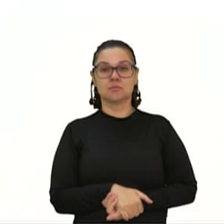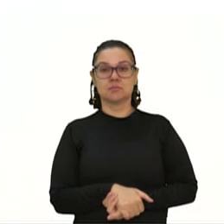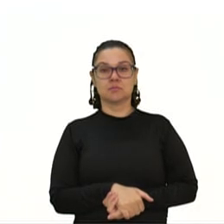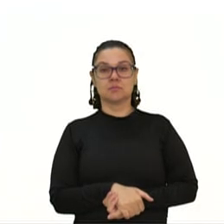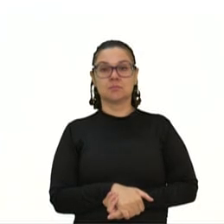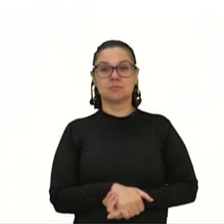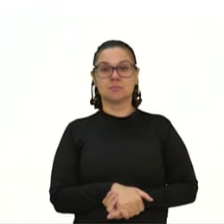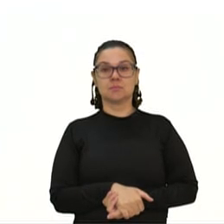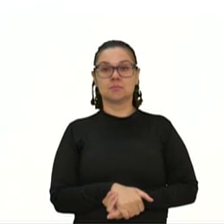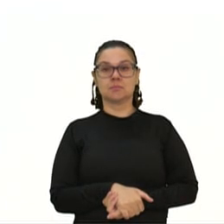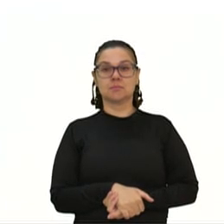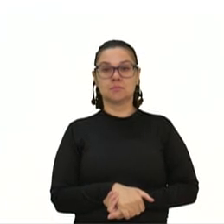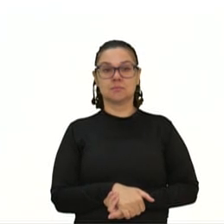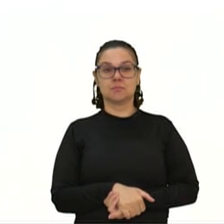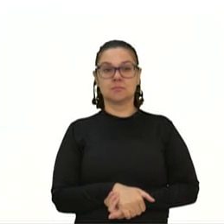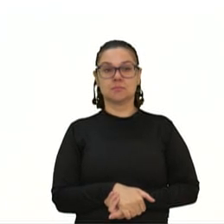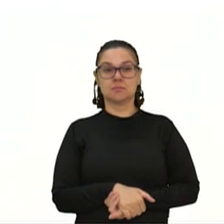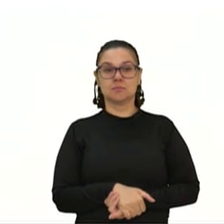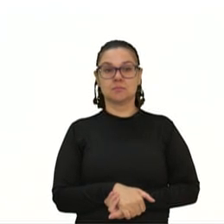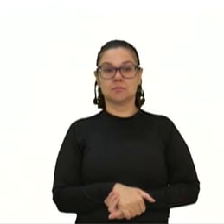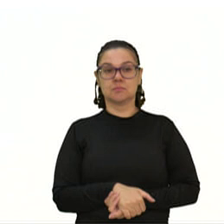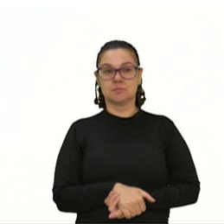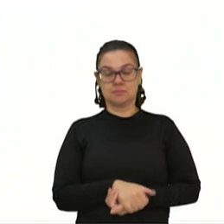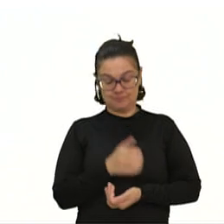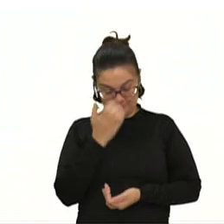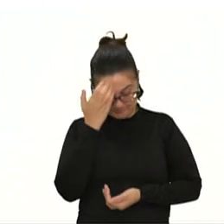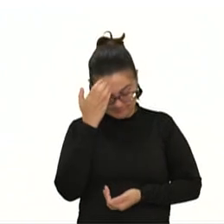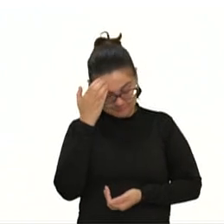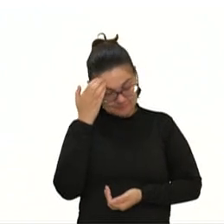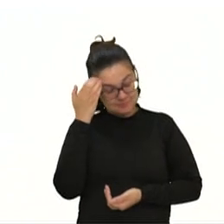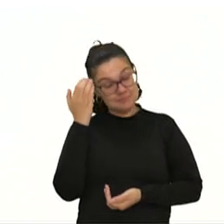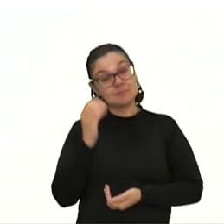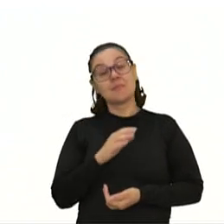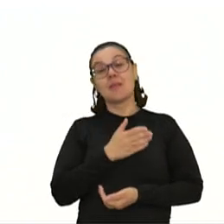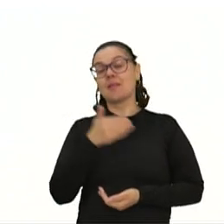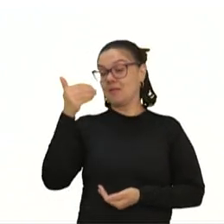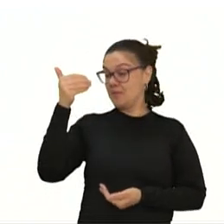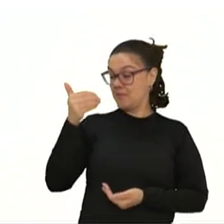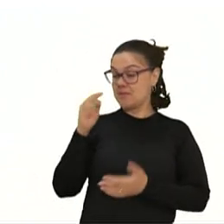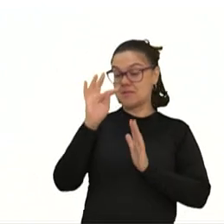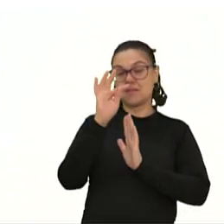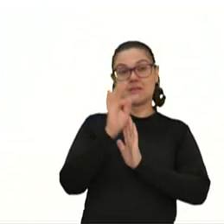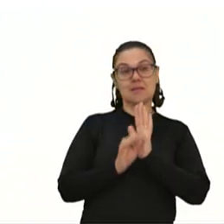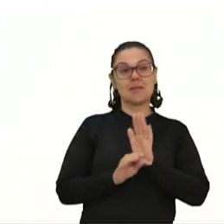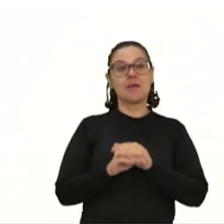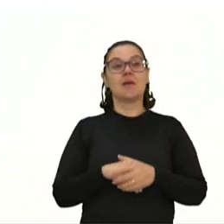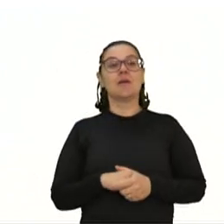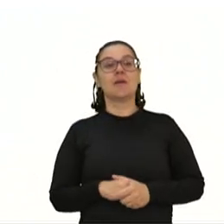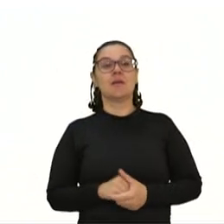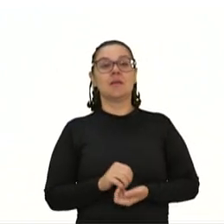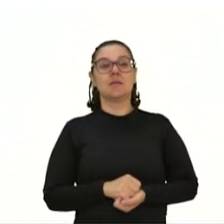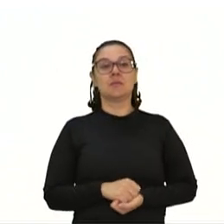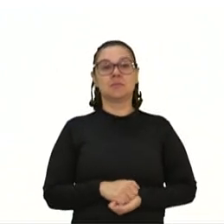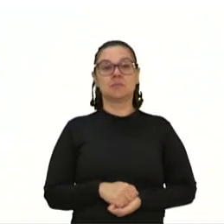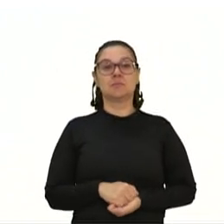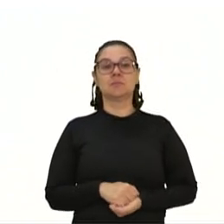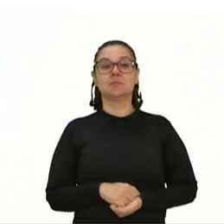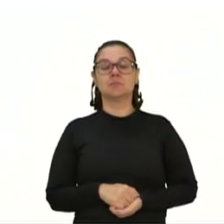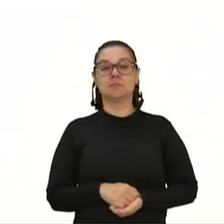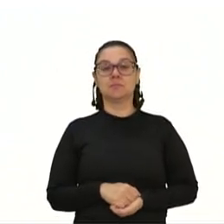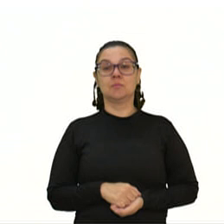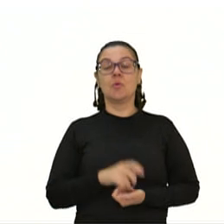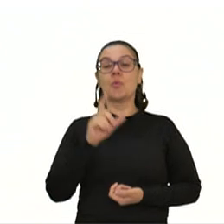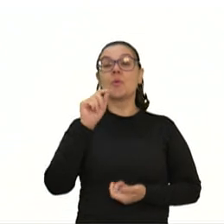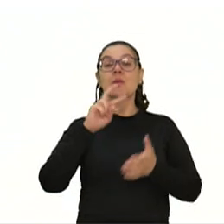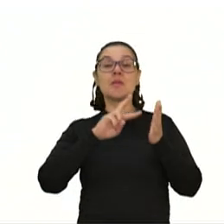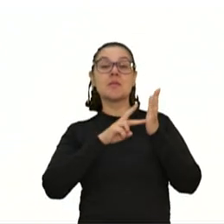memes should be called memories. Então, nesse texto, a palavra outdated significa